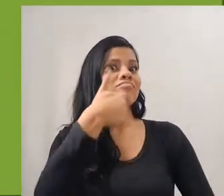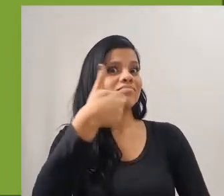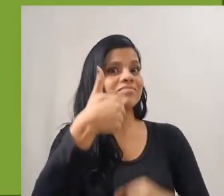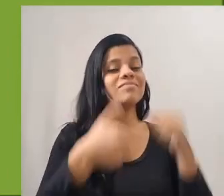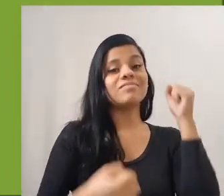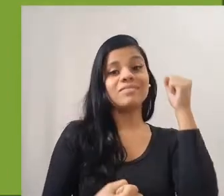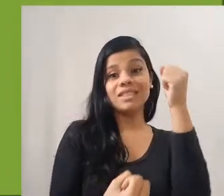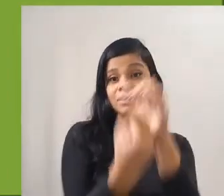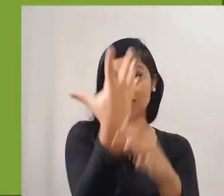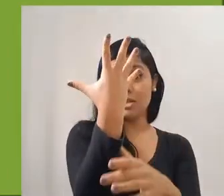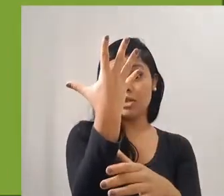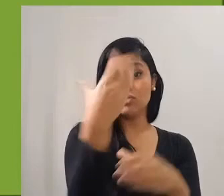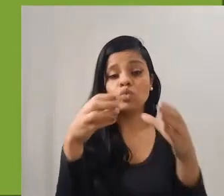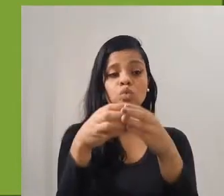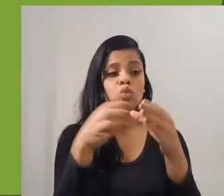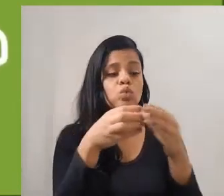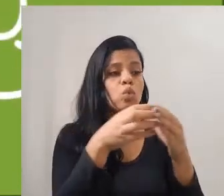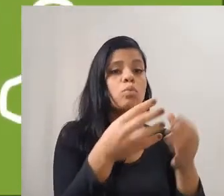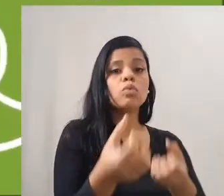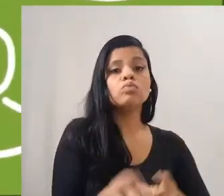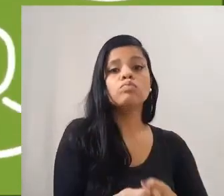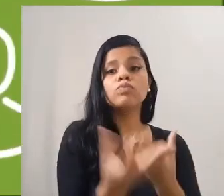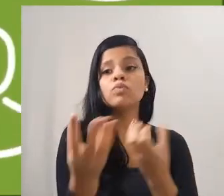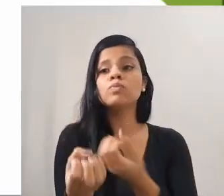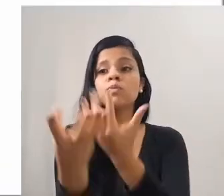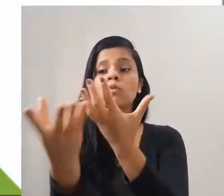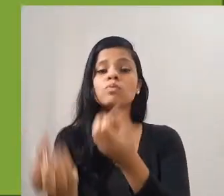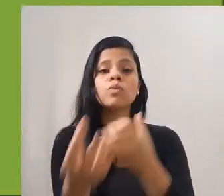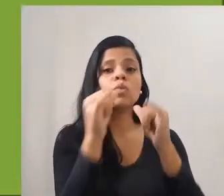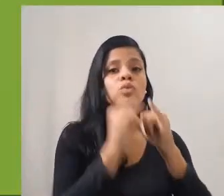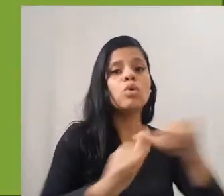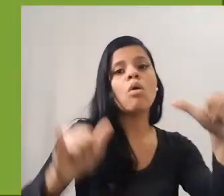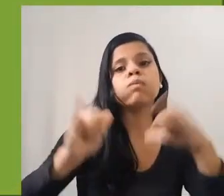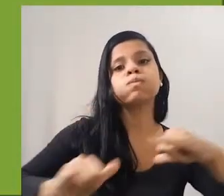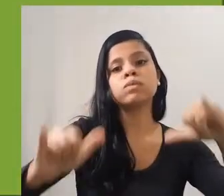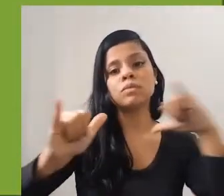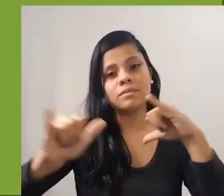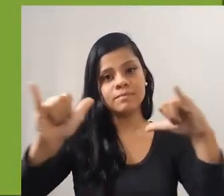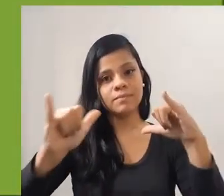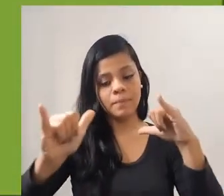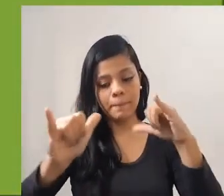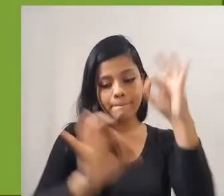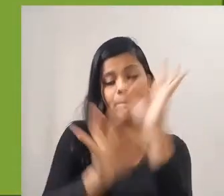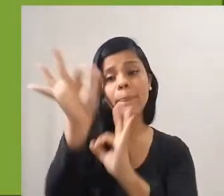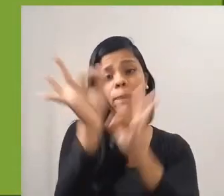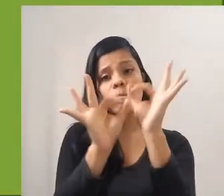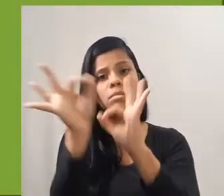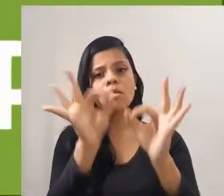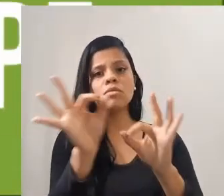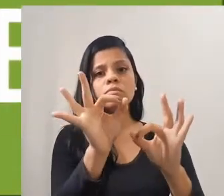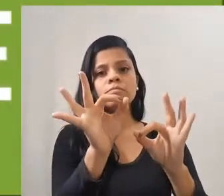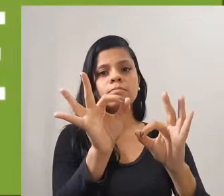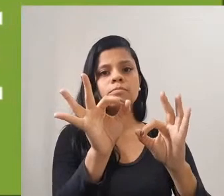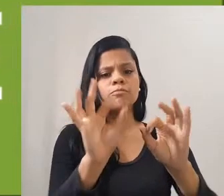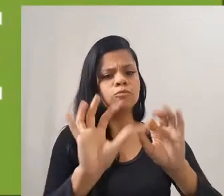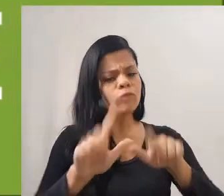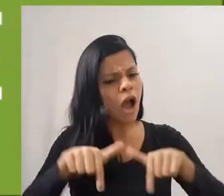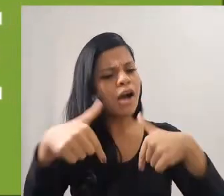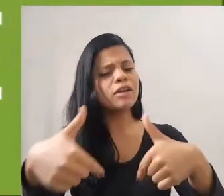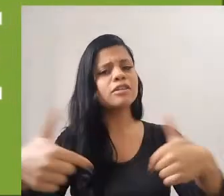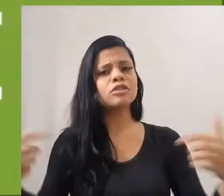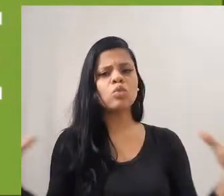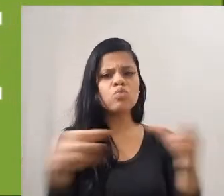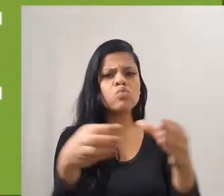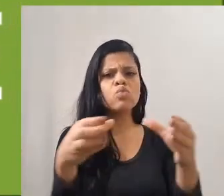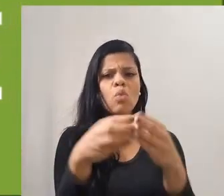criados subgrupos pela internet, dando início aos trabalhos. A organização em rede e o trabalho em equipe fazem a